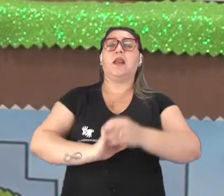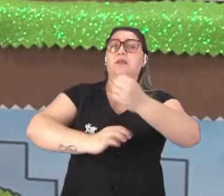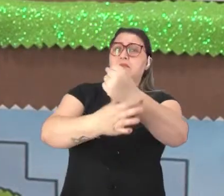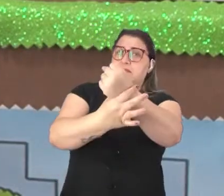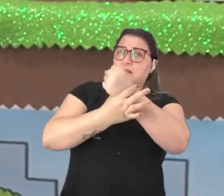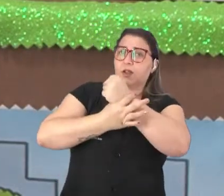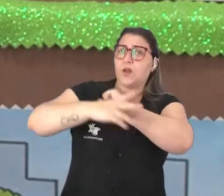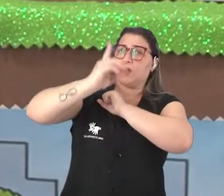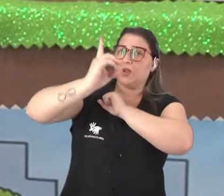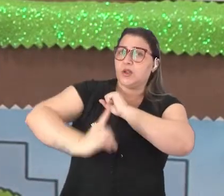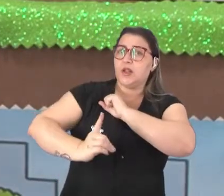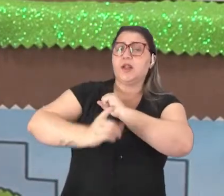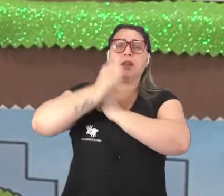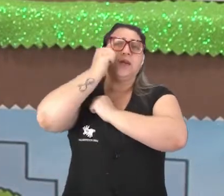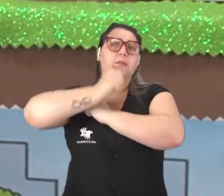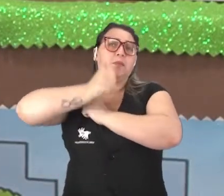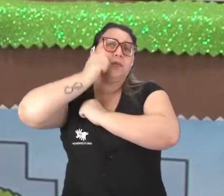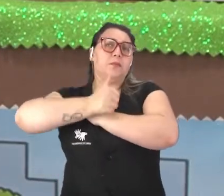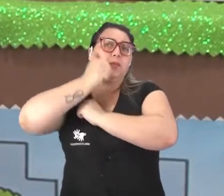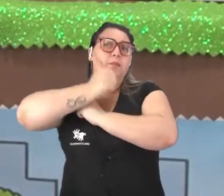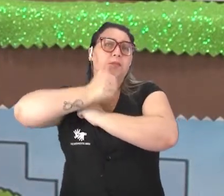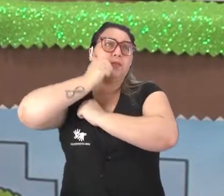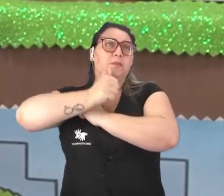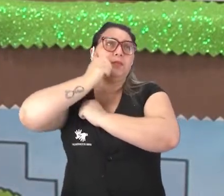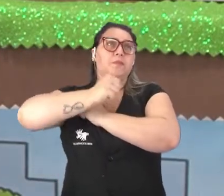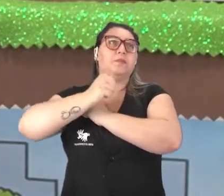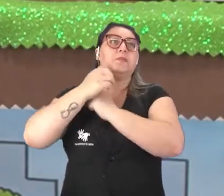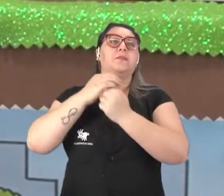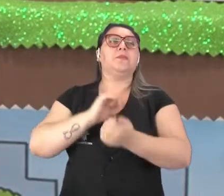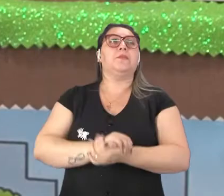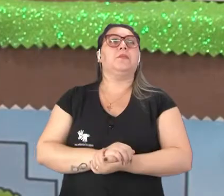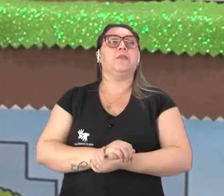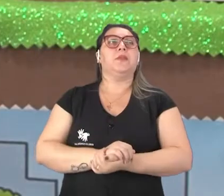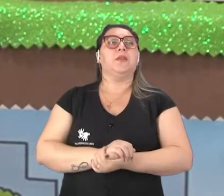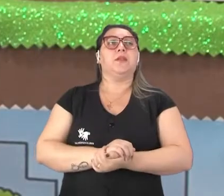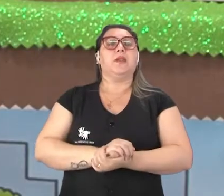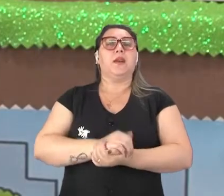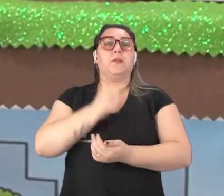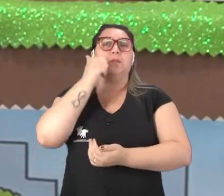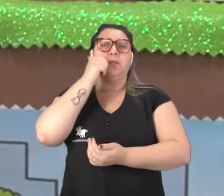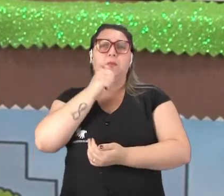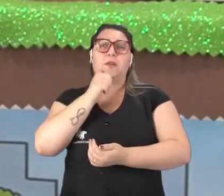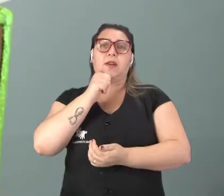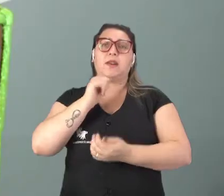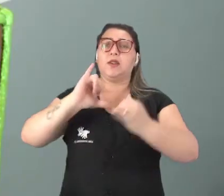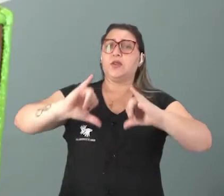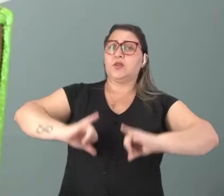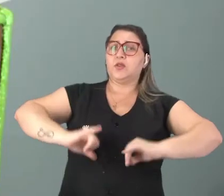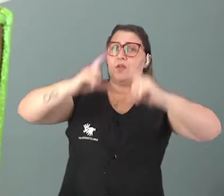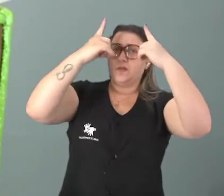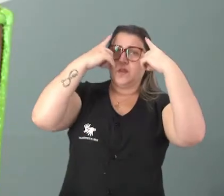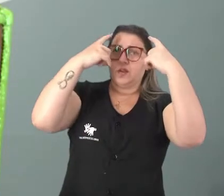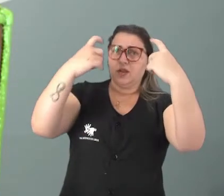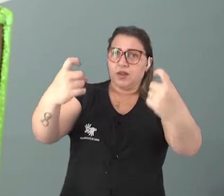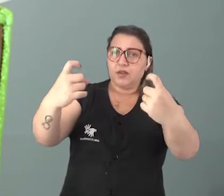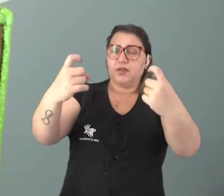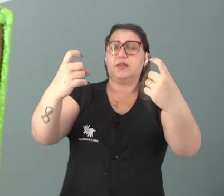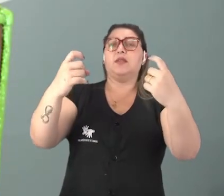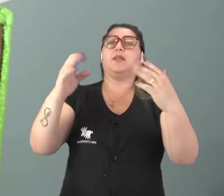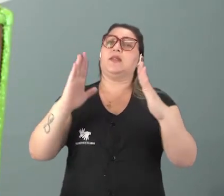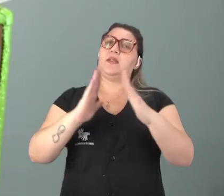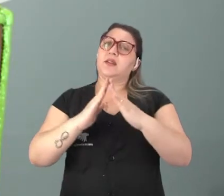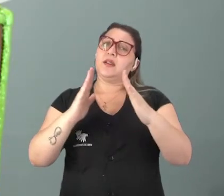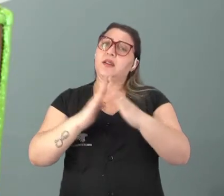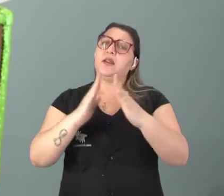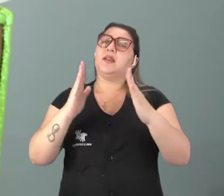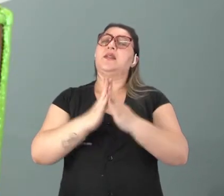garante, né, os direitos da mulher, trata de quando a mulher sofre violência doméstica, né,